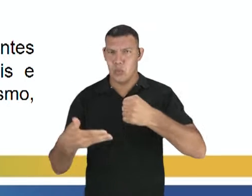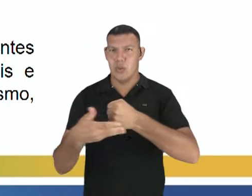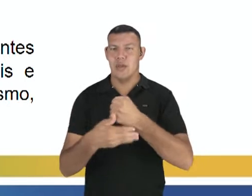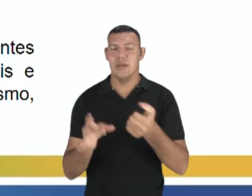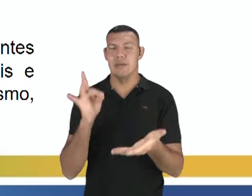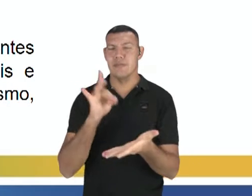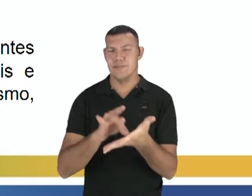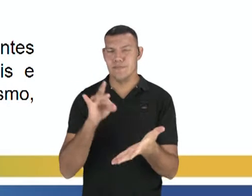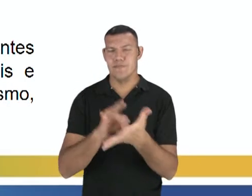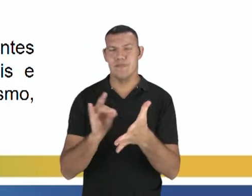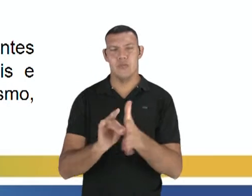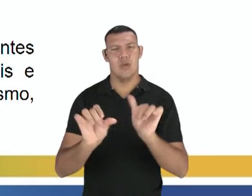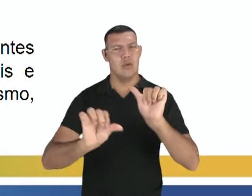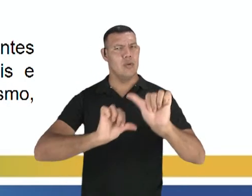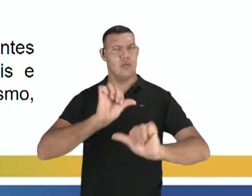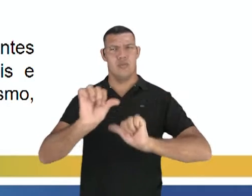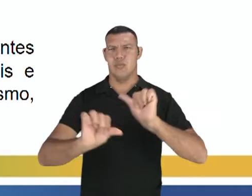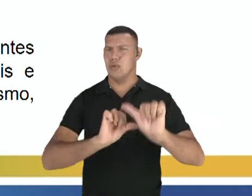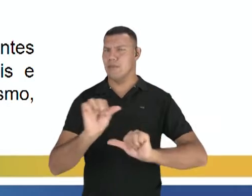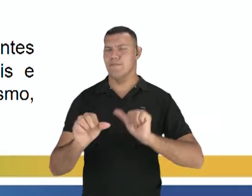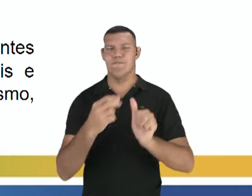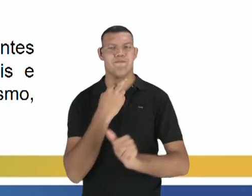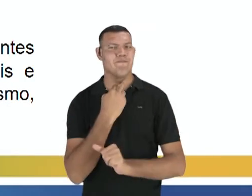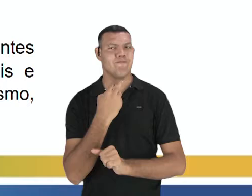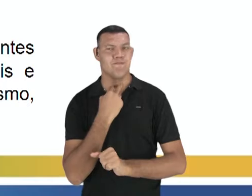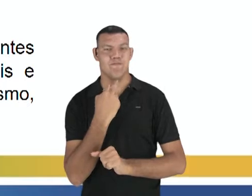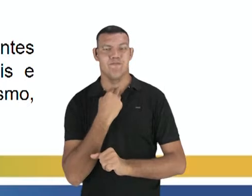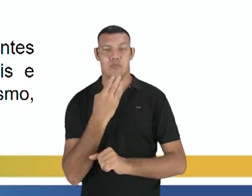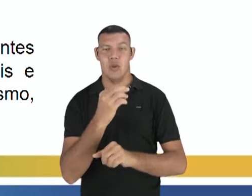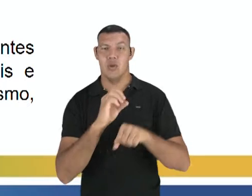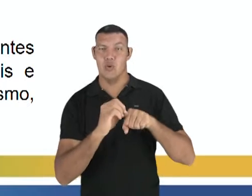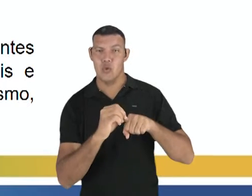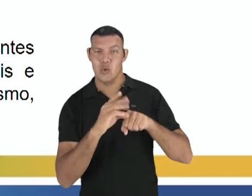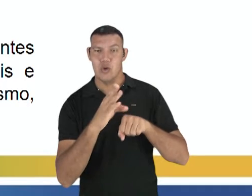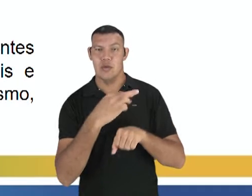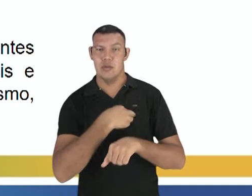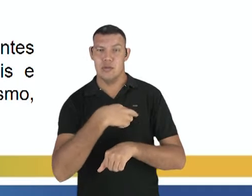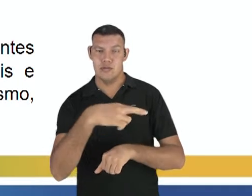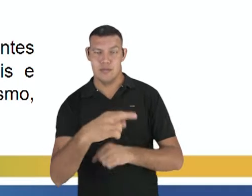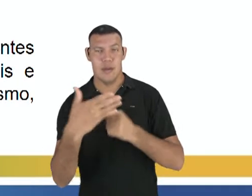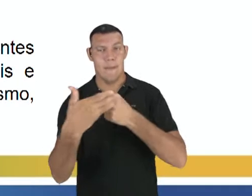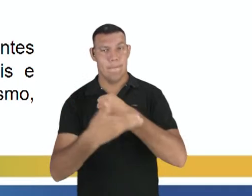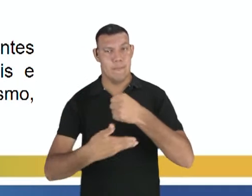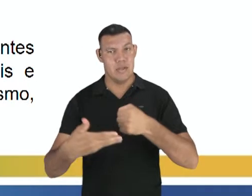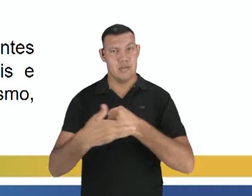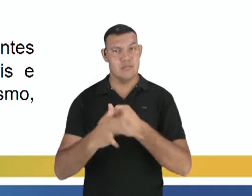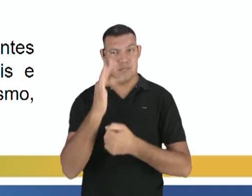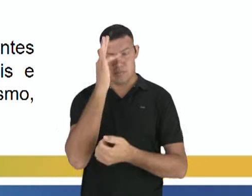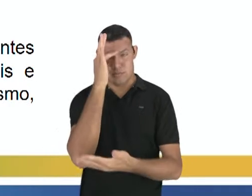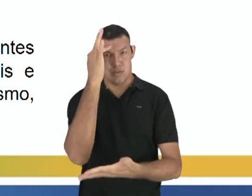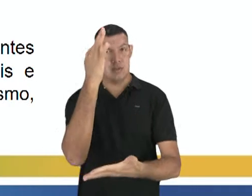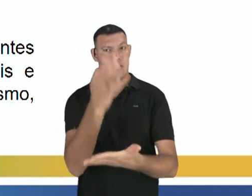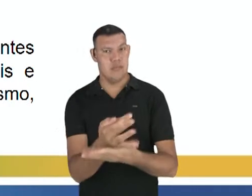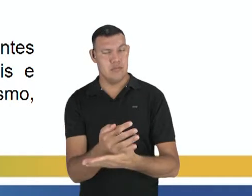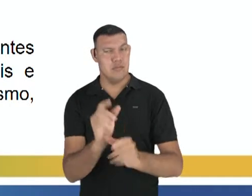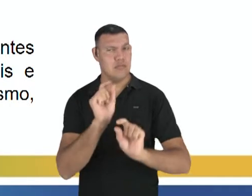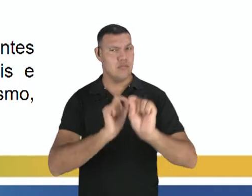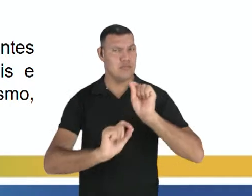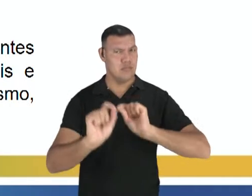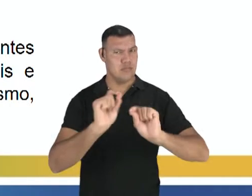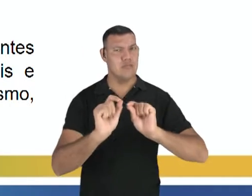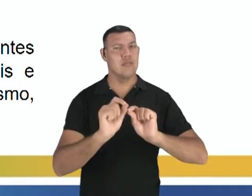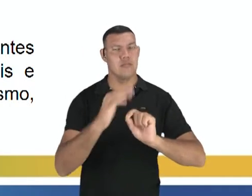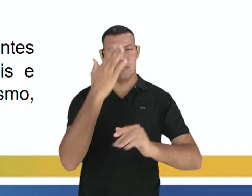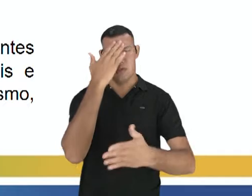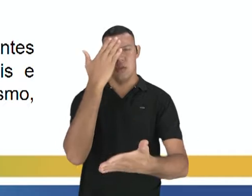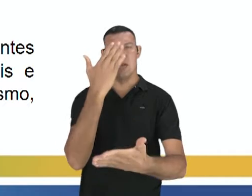em verdades imutáveis, né? O conhecimento religioso, ele geralmente é fundamentado pela fé, ou seja, a crença